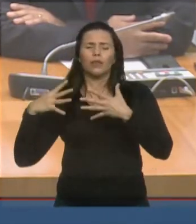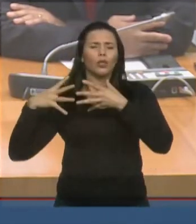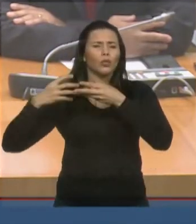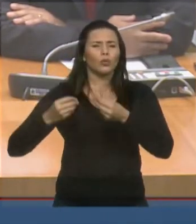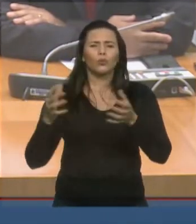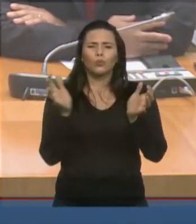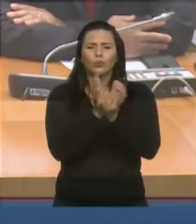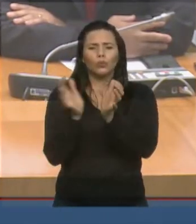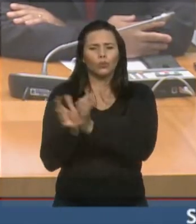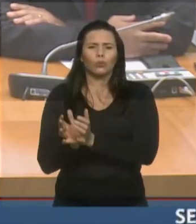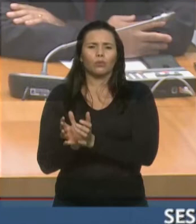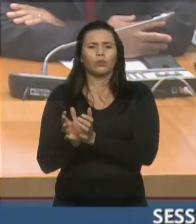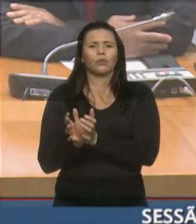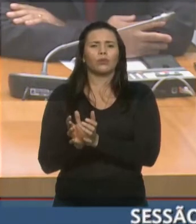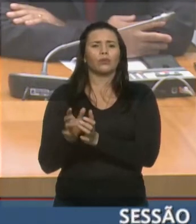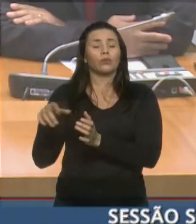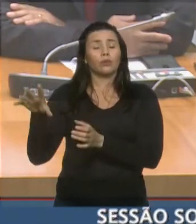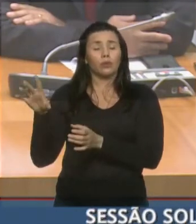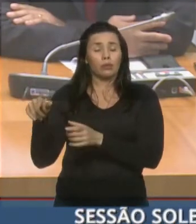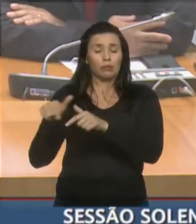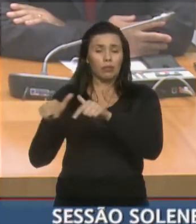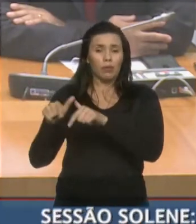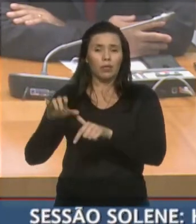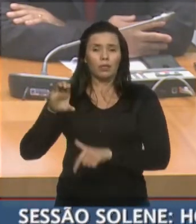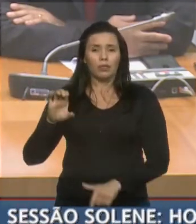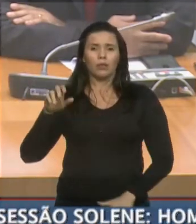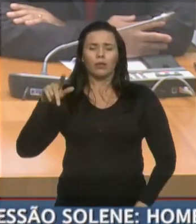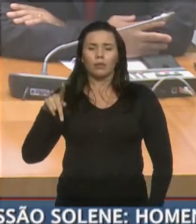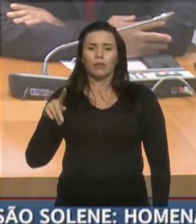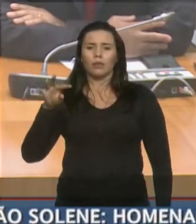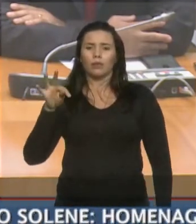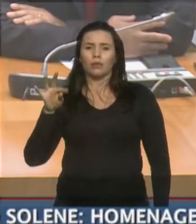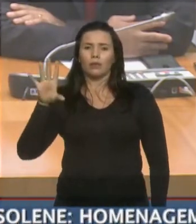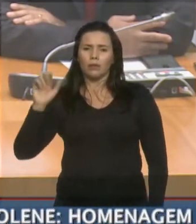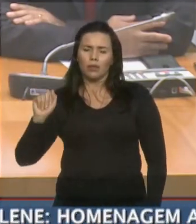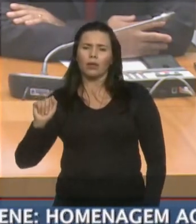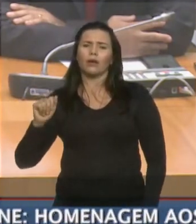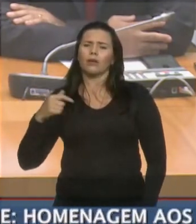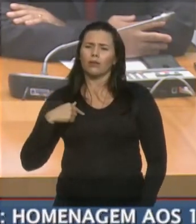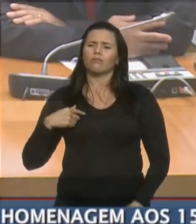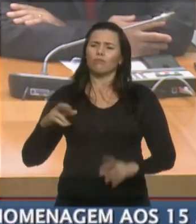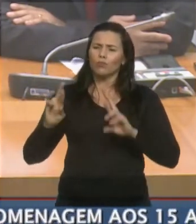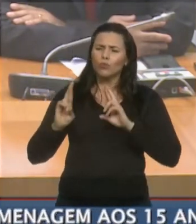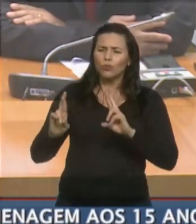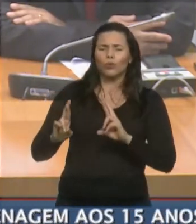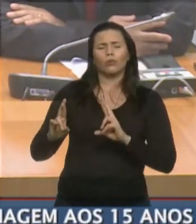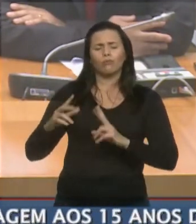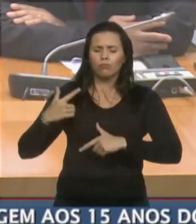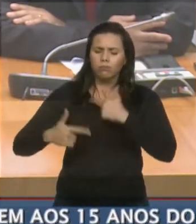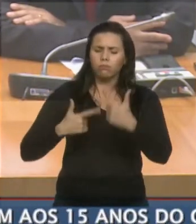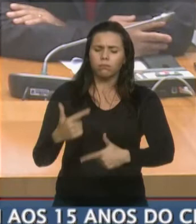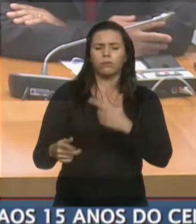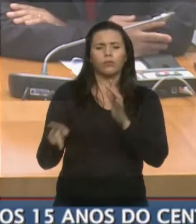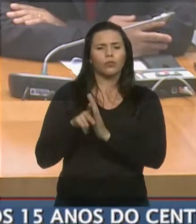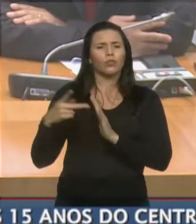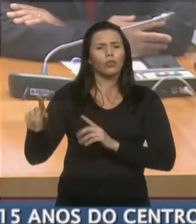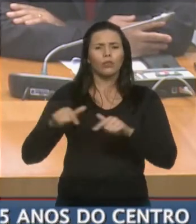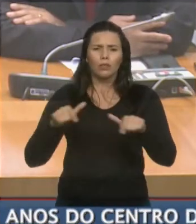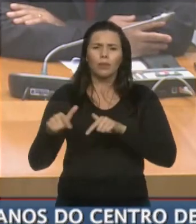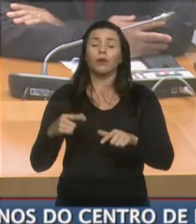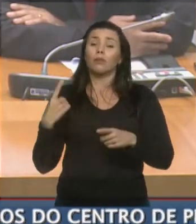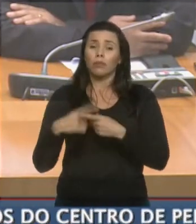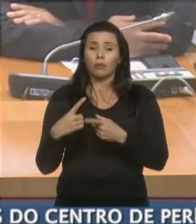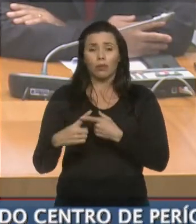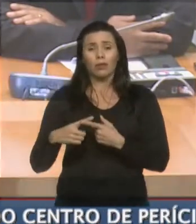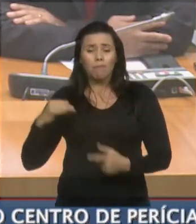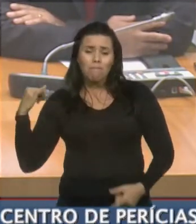no centro e darmos continuidade a esse trabalho, desenvolvendo muito mais ainda, porque estamos protegendo e